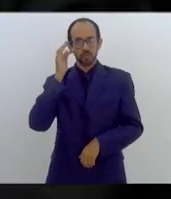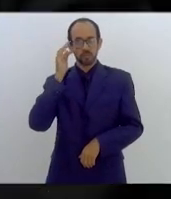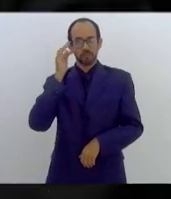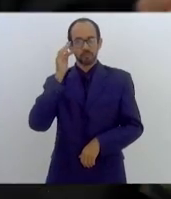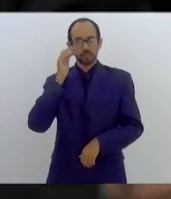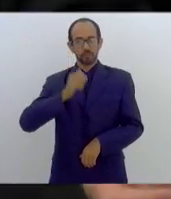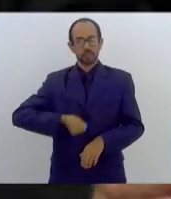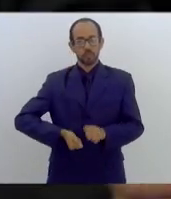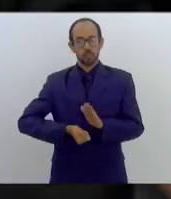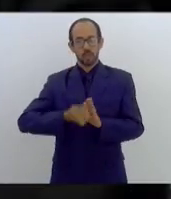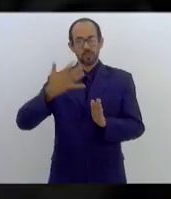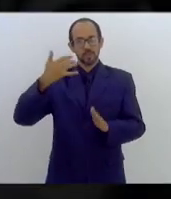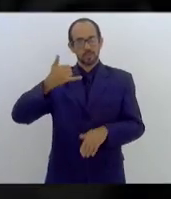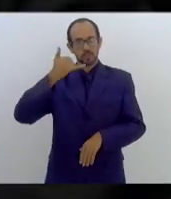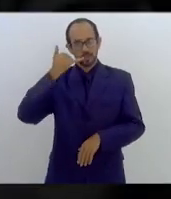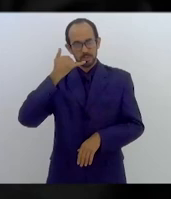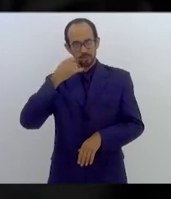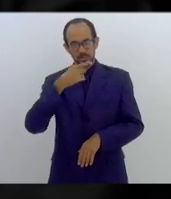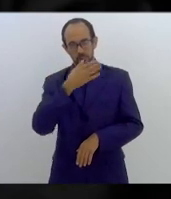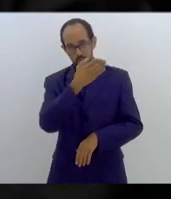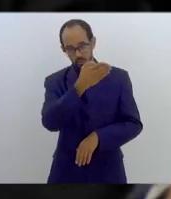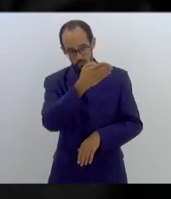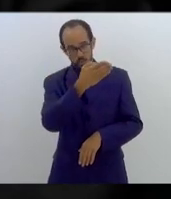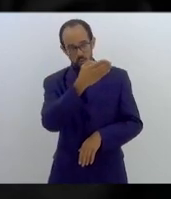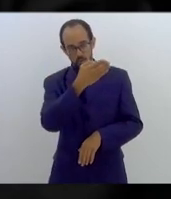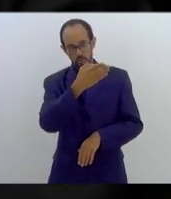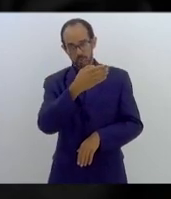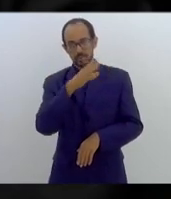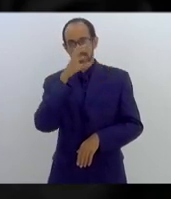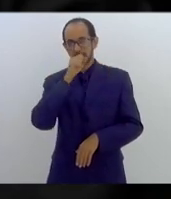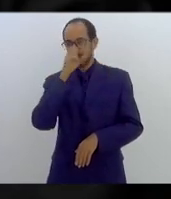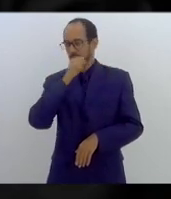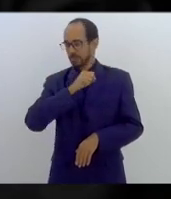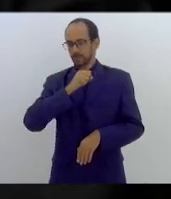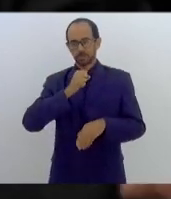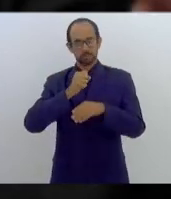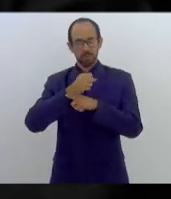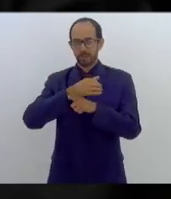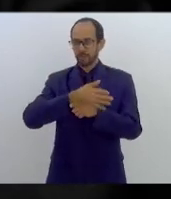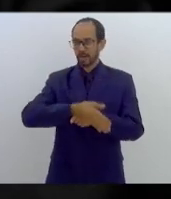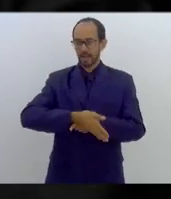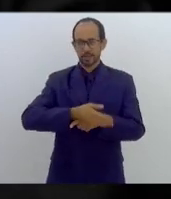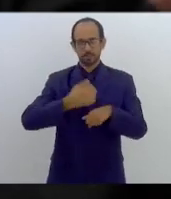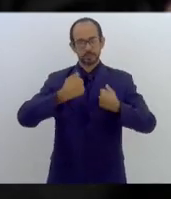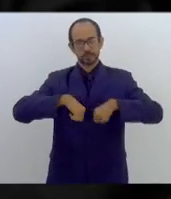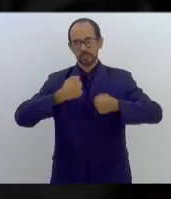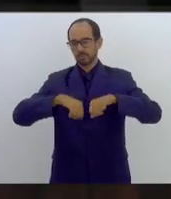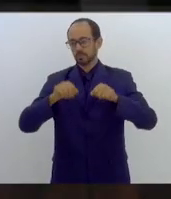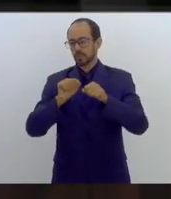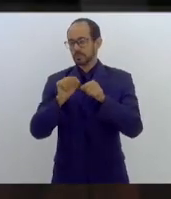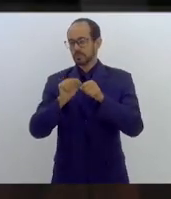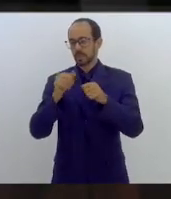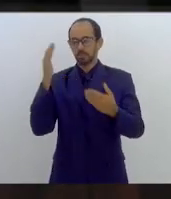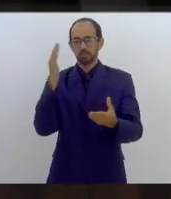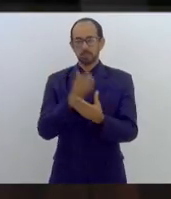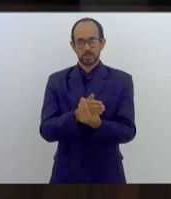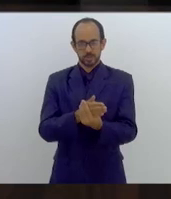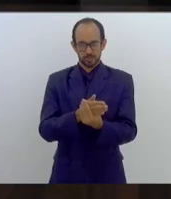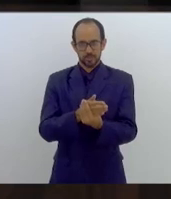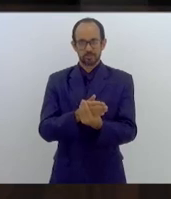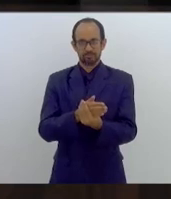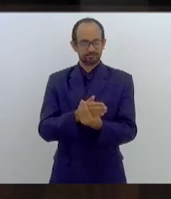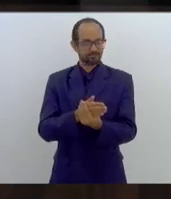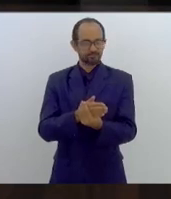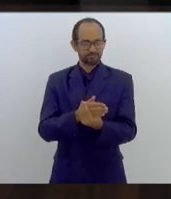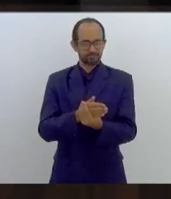das vezes que eu ligo para a Vossa Excelência, sábado, 11 da noite, 1 hora da manhã, falo, precisamos fazer uma ação. A última vez